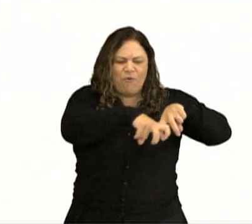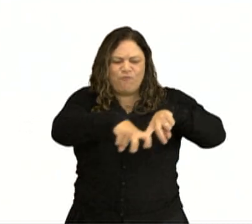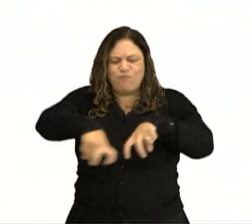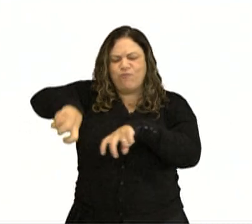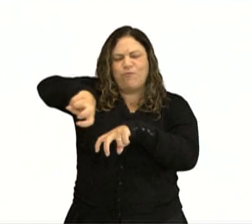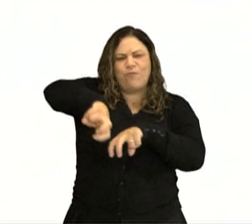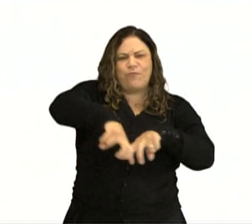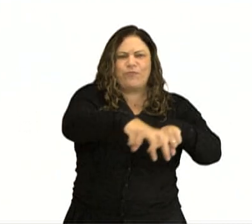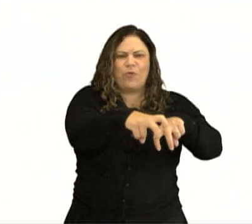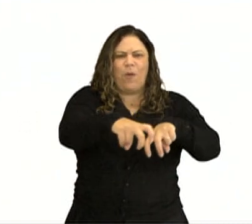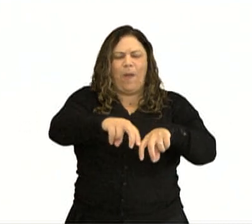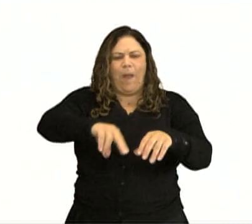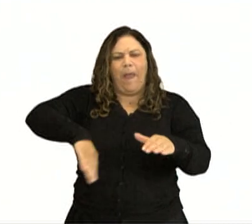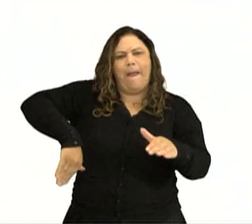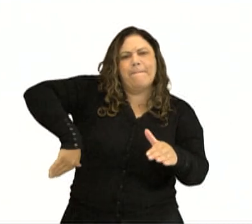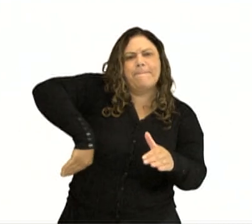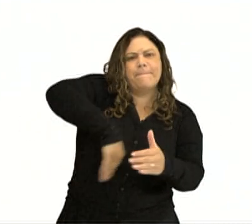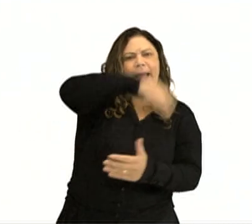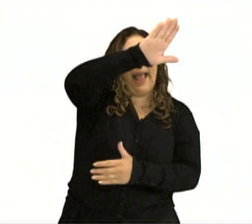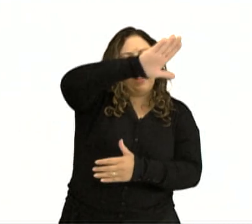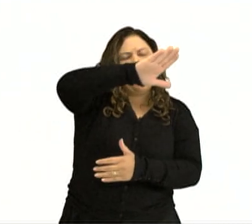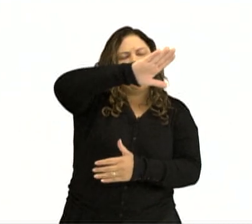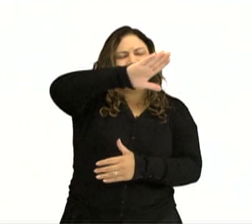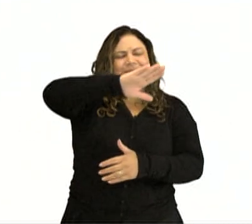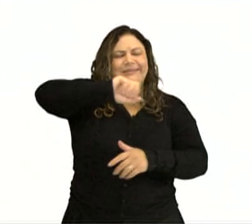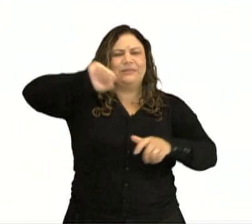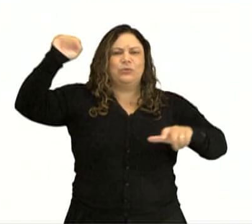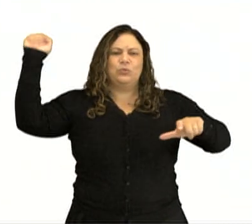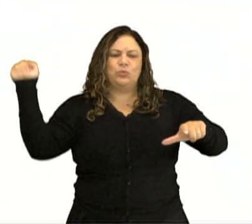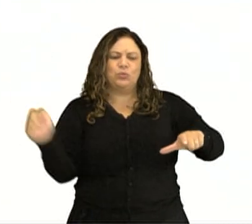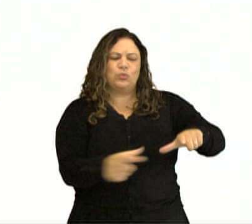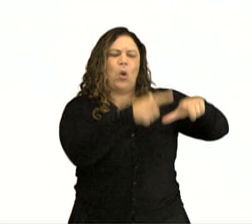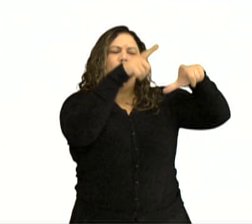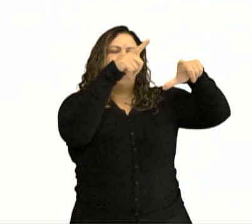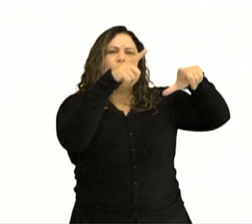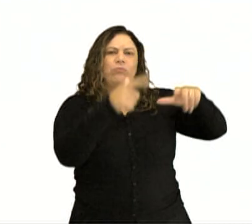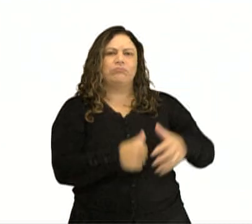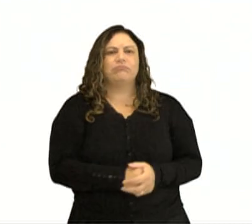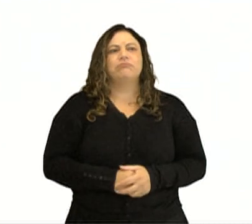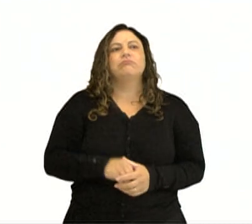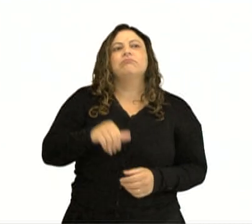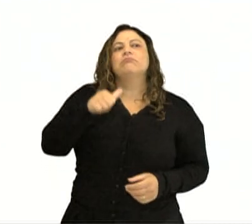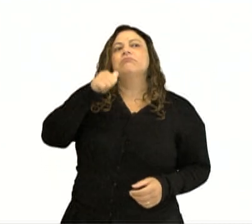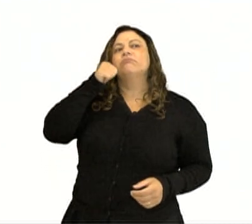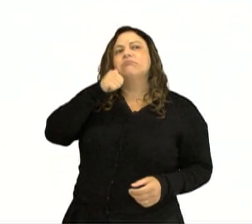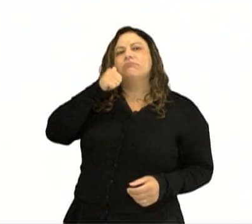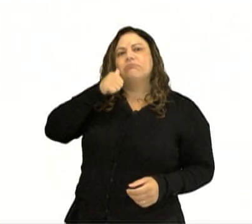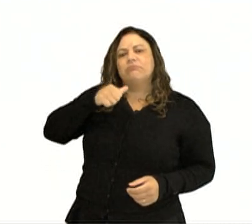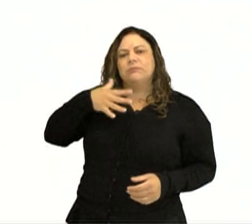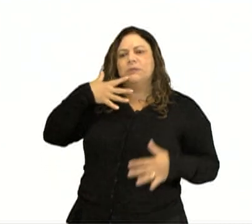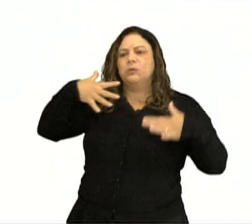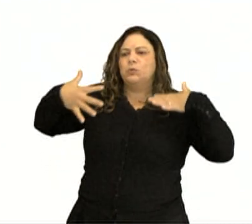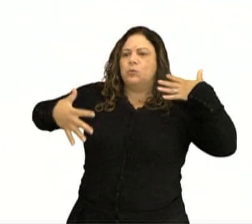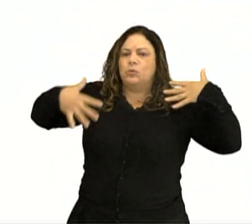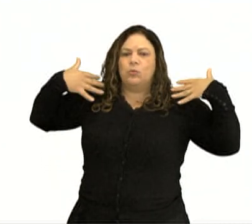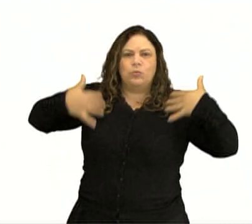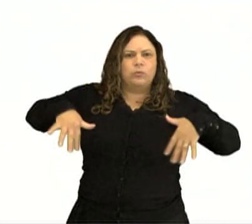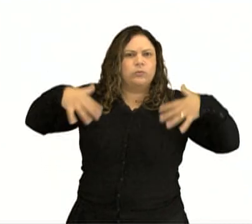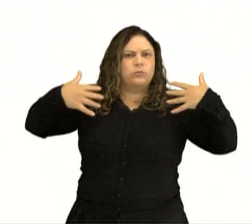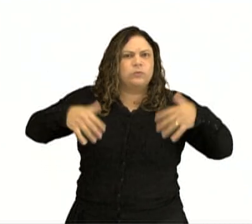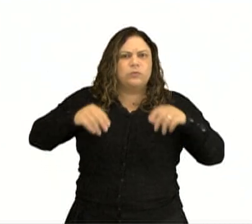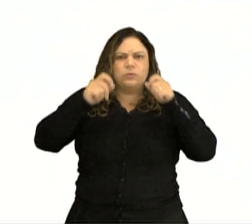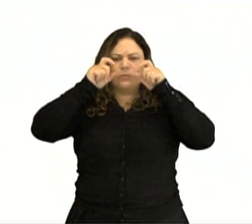correu, parou, chutou. Gol, gol. Miquelina ficou abobada com o olhar